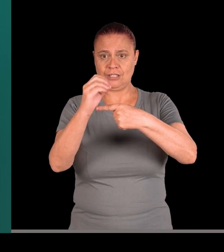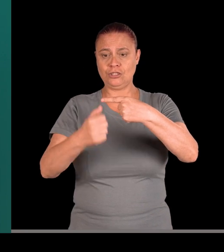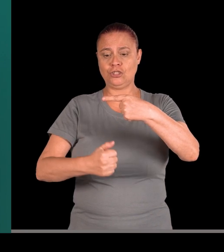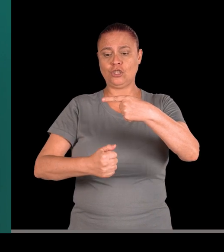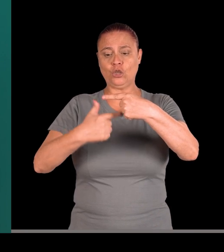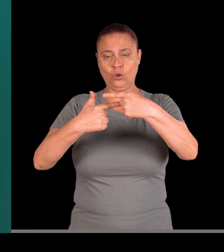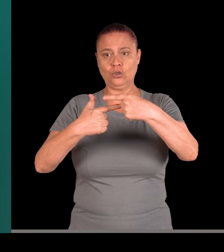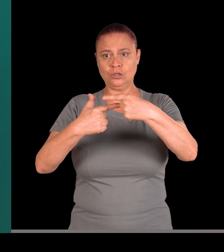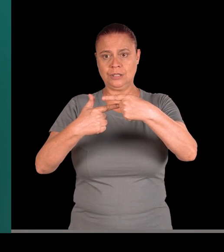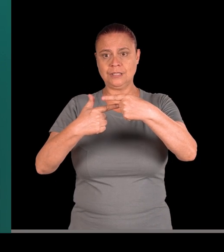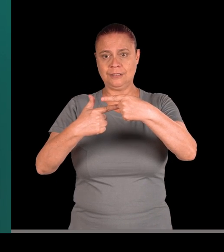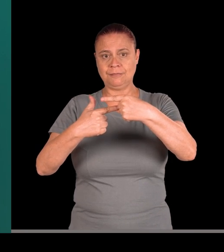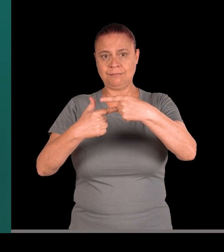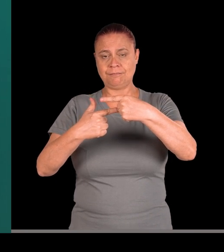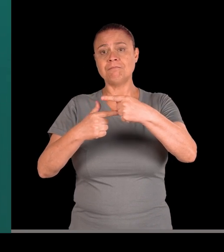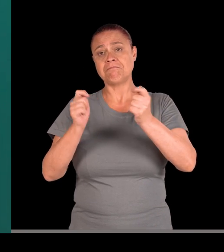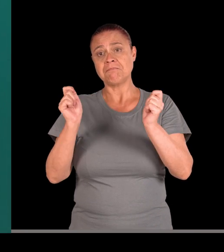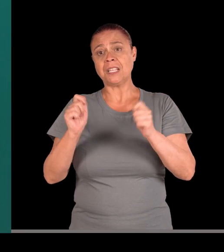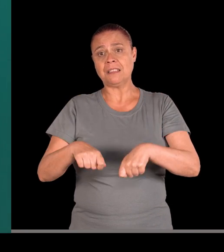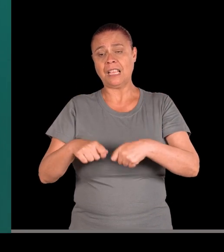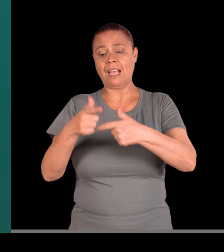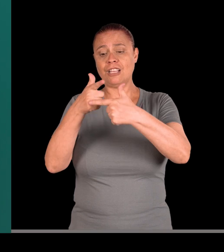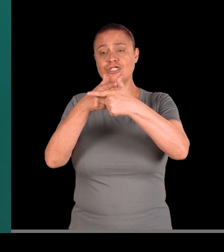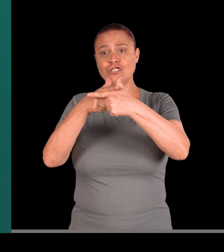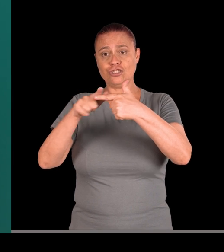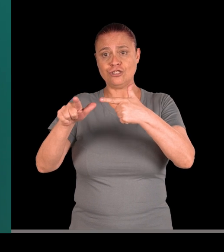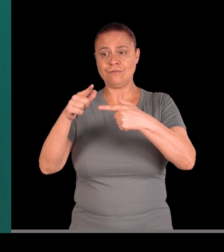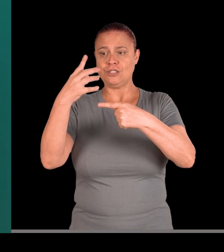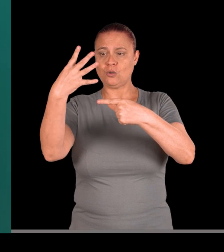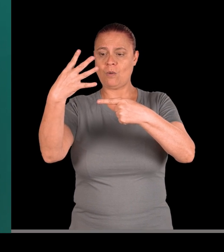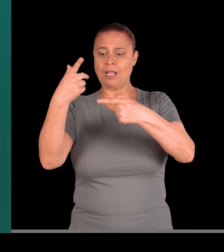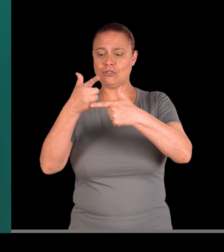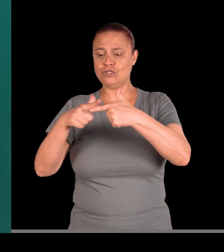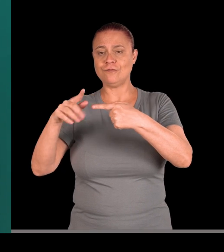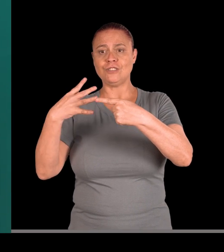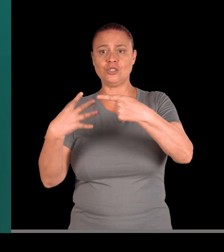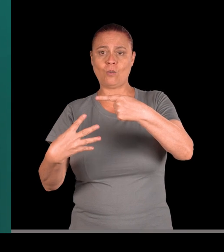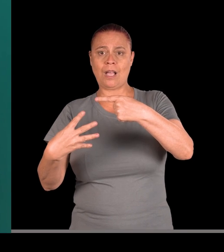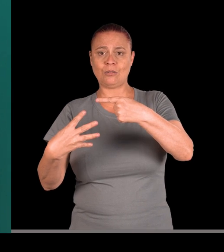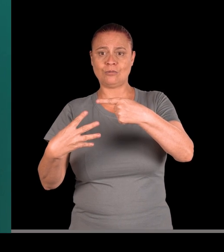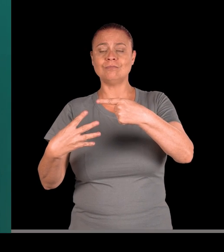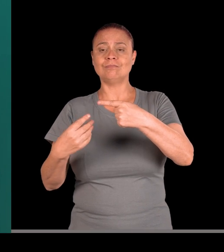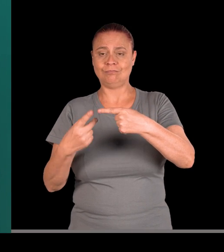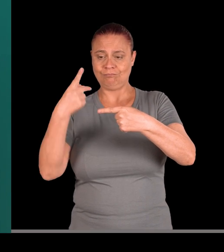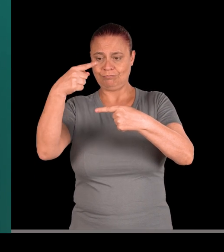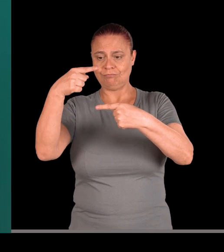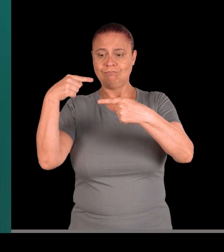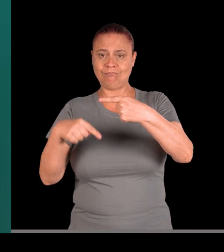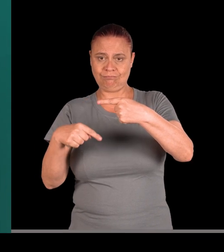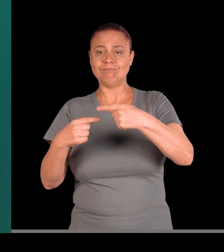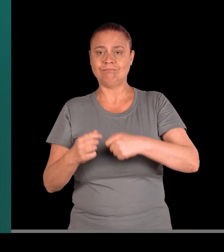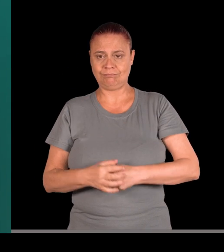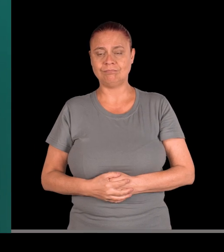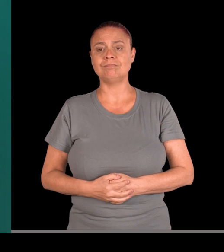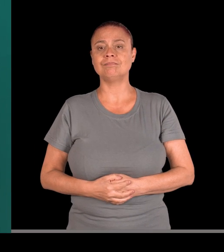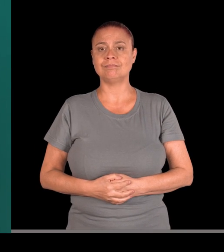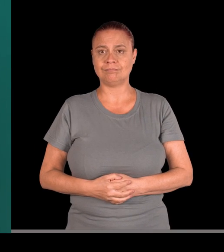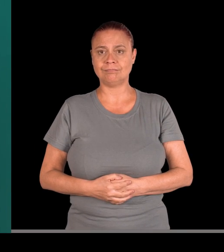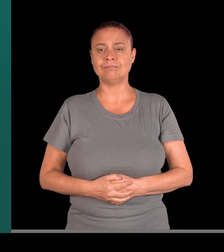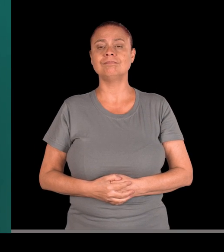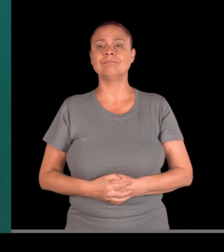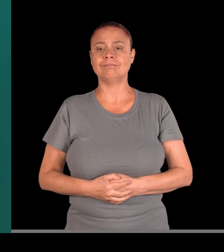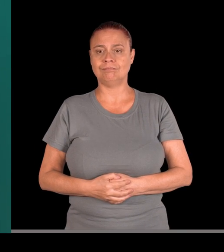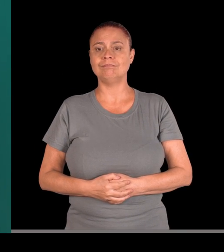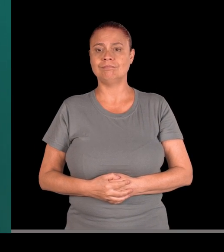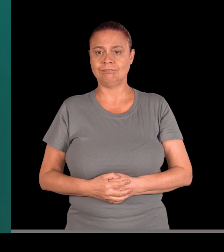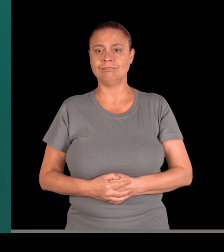20 dozeavos. Eu poderia simplificar direto por 4, dividindo tanto o numerador quanto